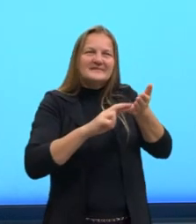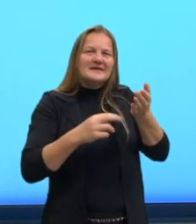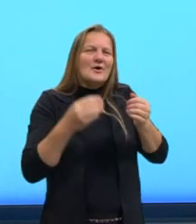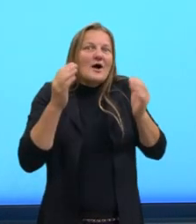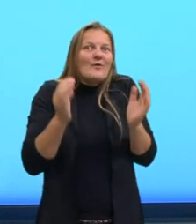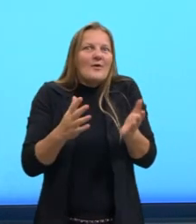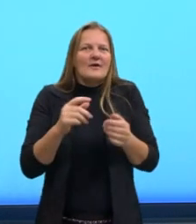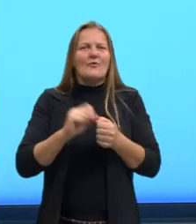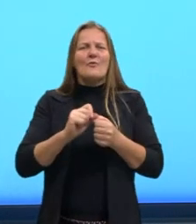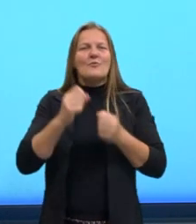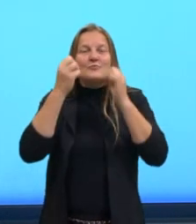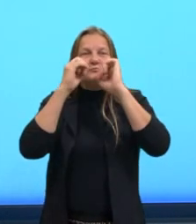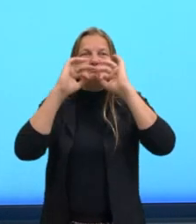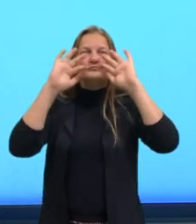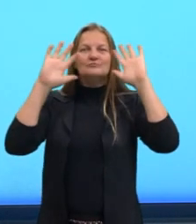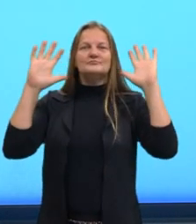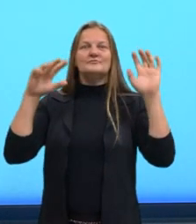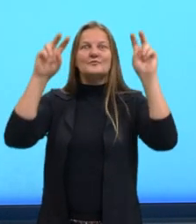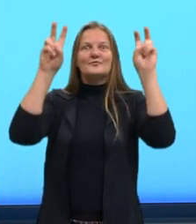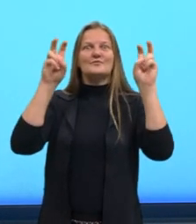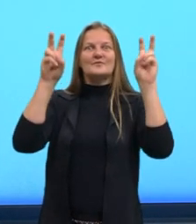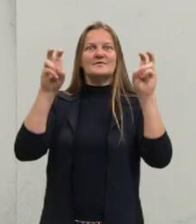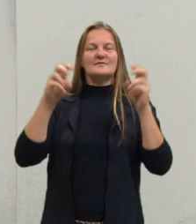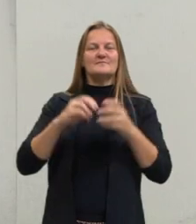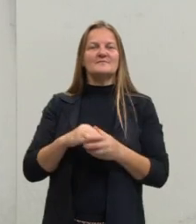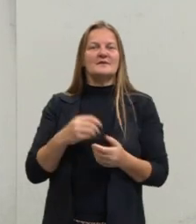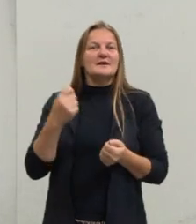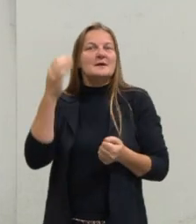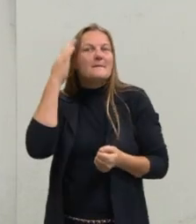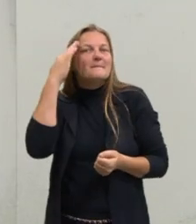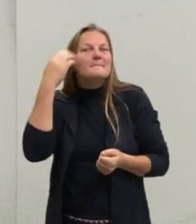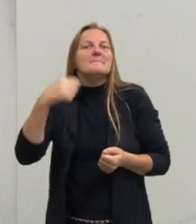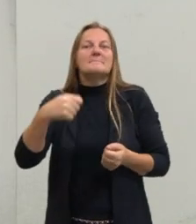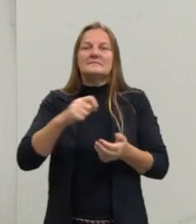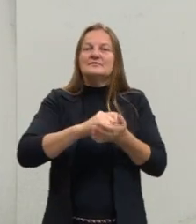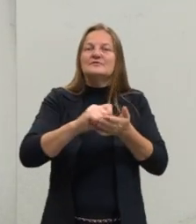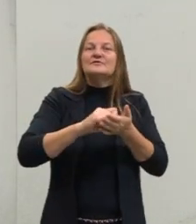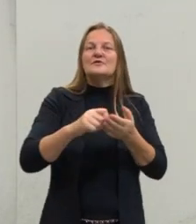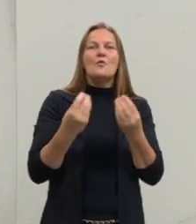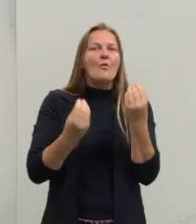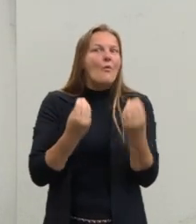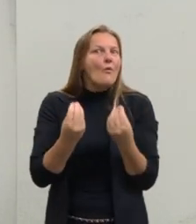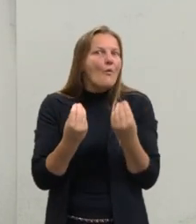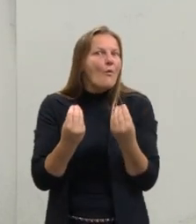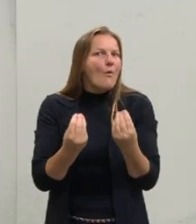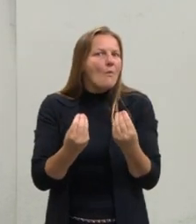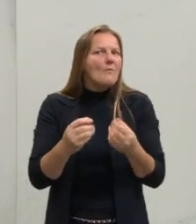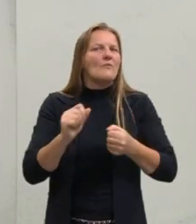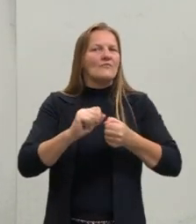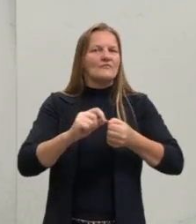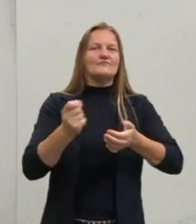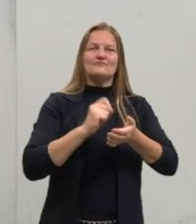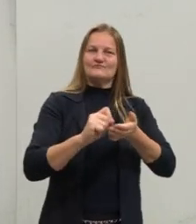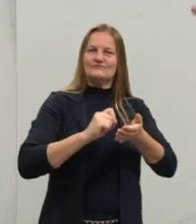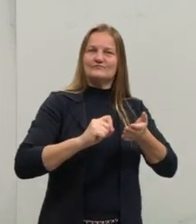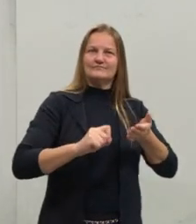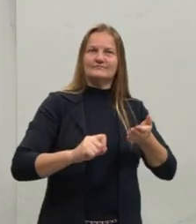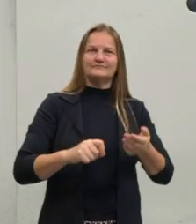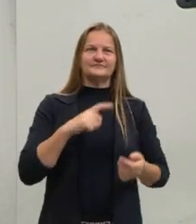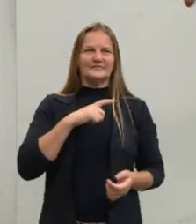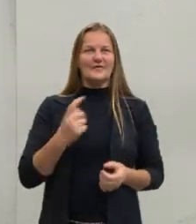e agora consegui entender meu tema já sei que eu preciso escrever tá mas e como eu preciso o endereço né